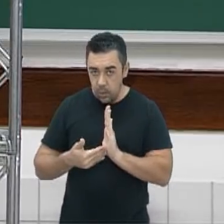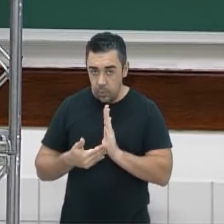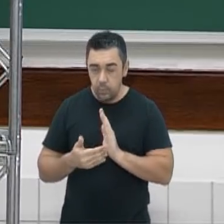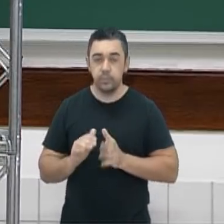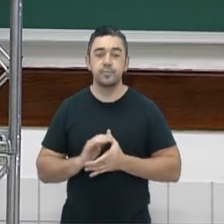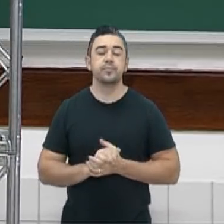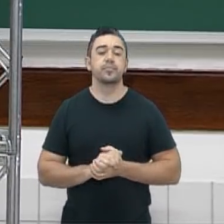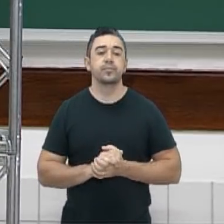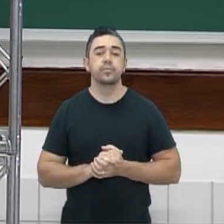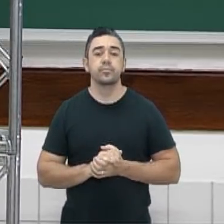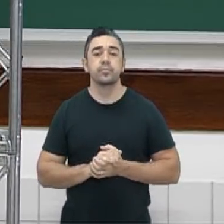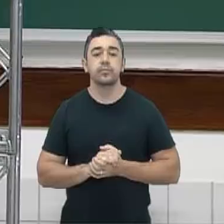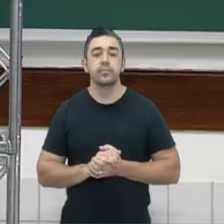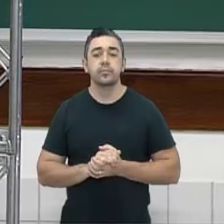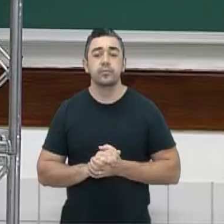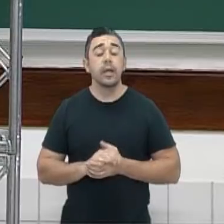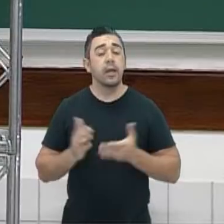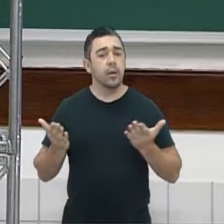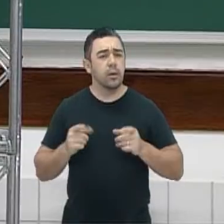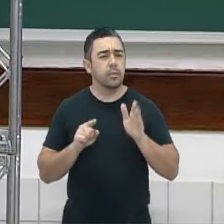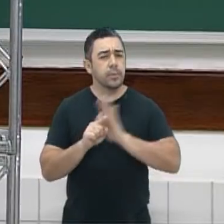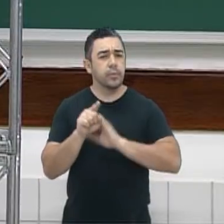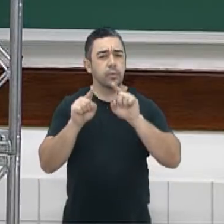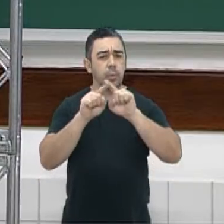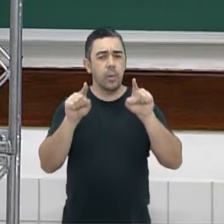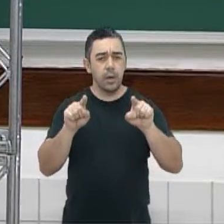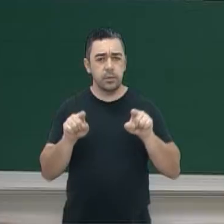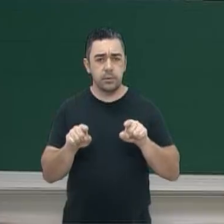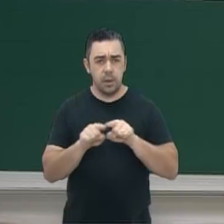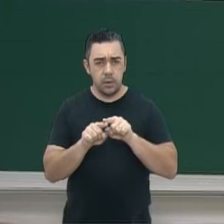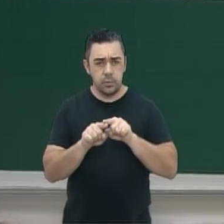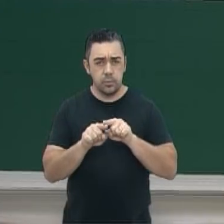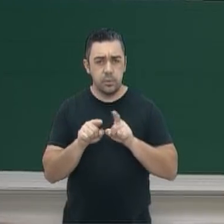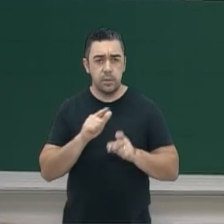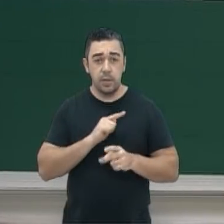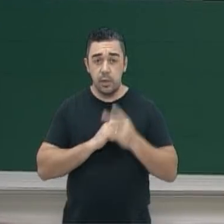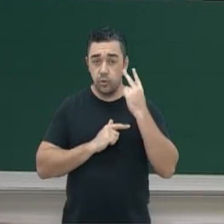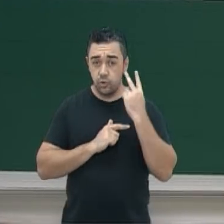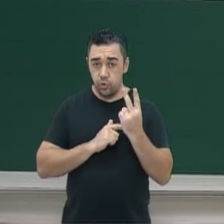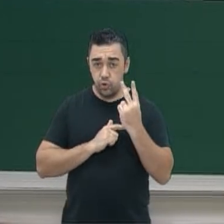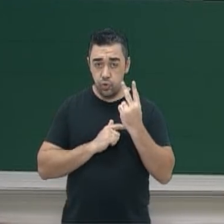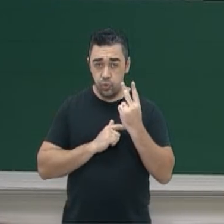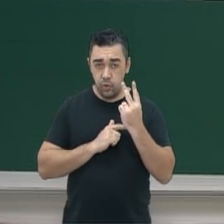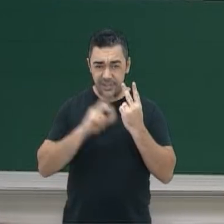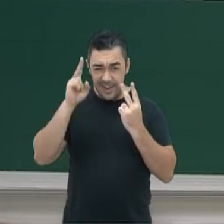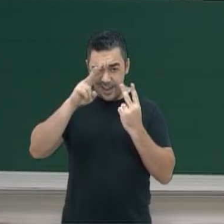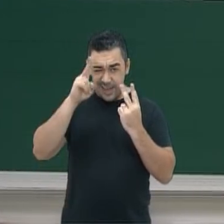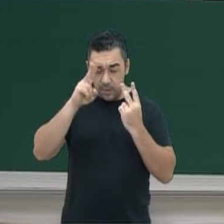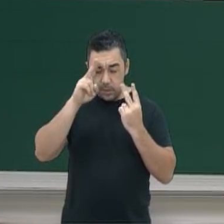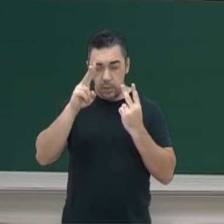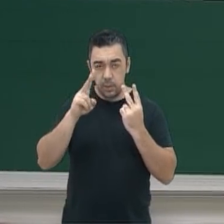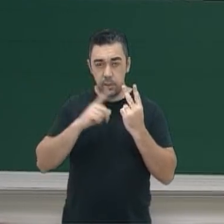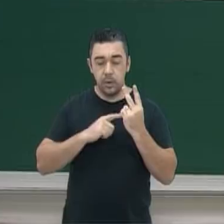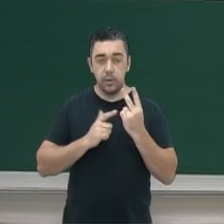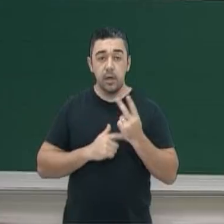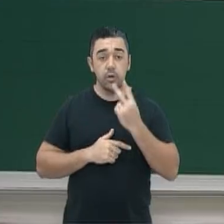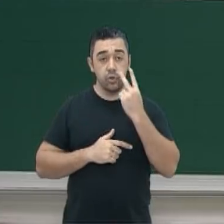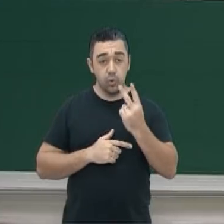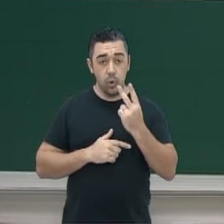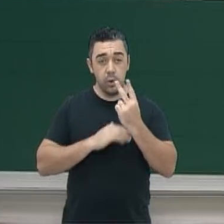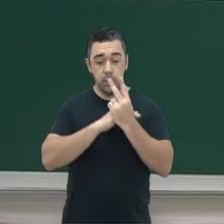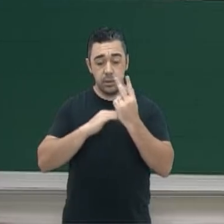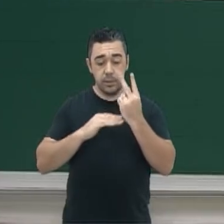certo? Muito bem. E o quadrado? Se o quadrado tinha 2 triângulos, lembra? Então, eu vou ter 2